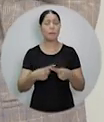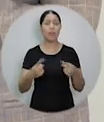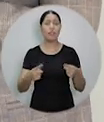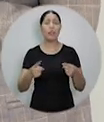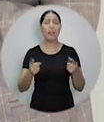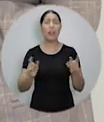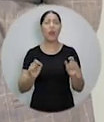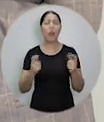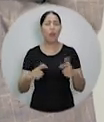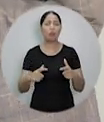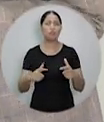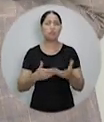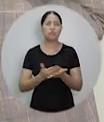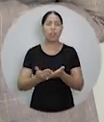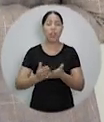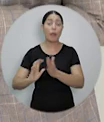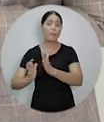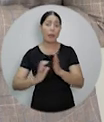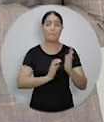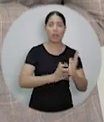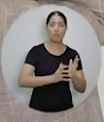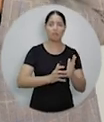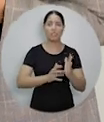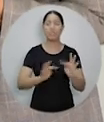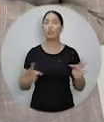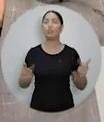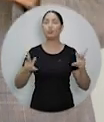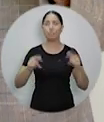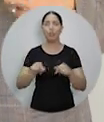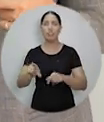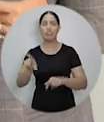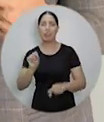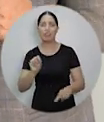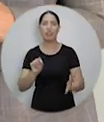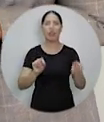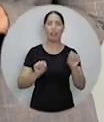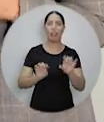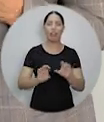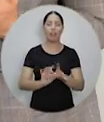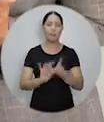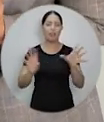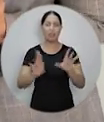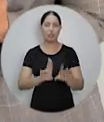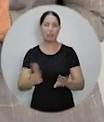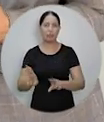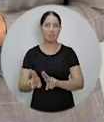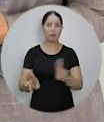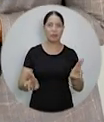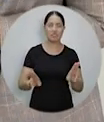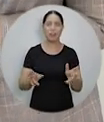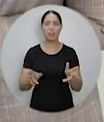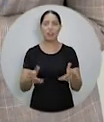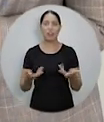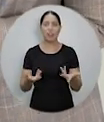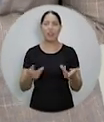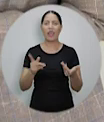vem dos partidos políticos. Os cargos políticos por indicação, por livre nomeação, eles são cargos